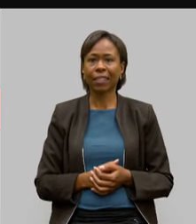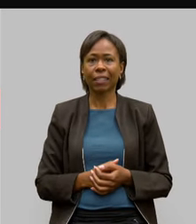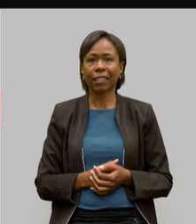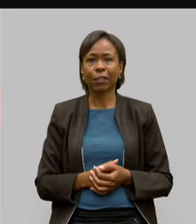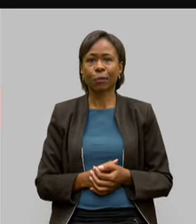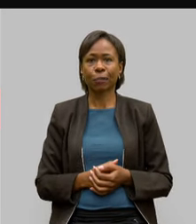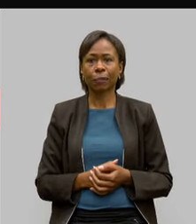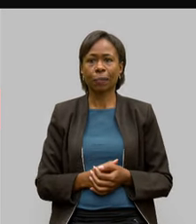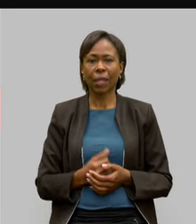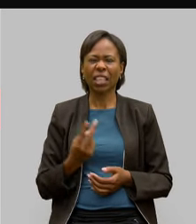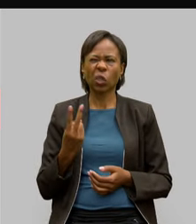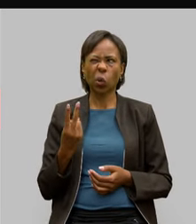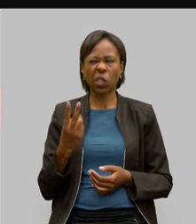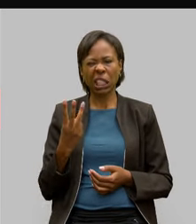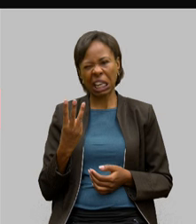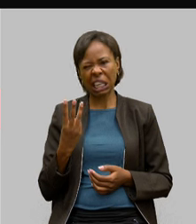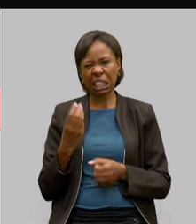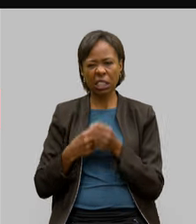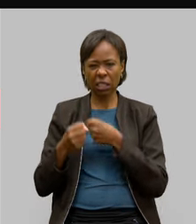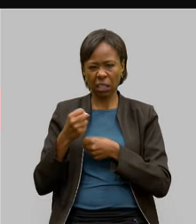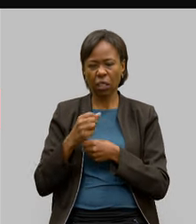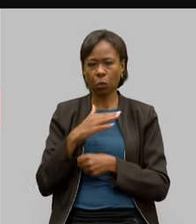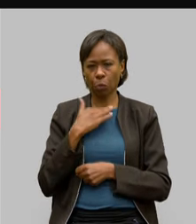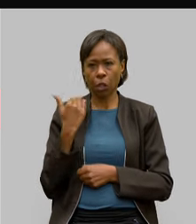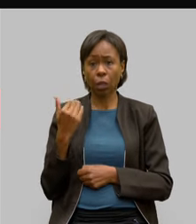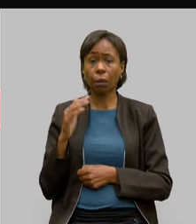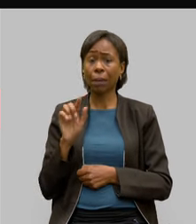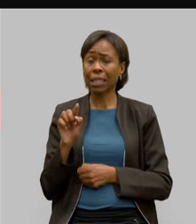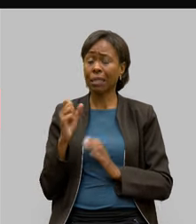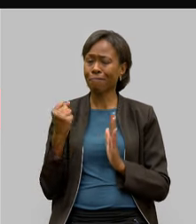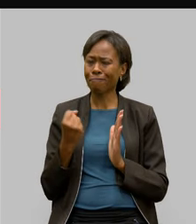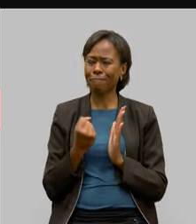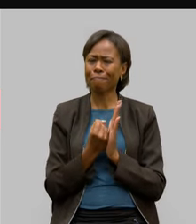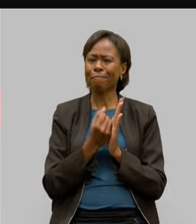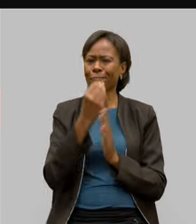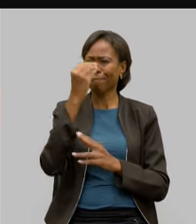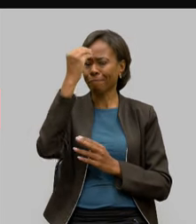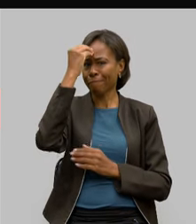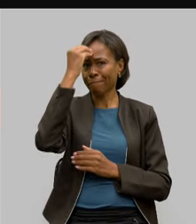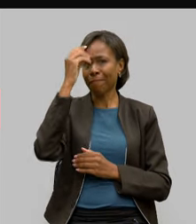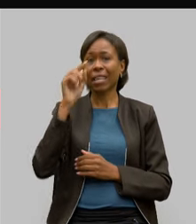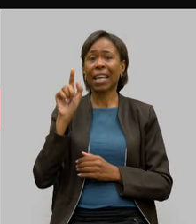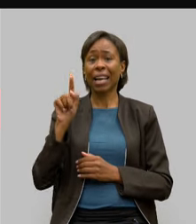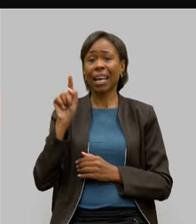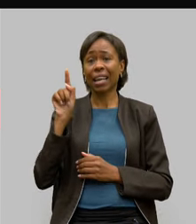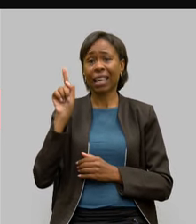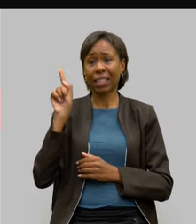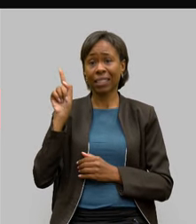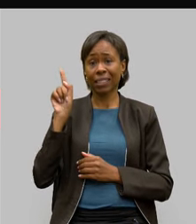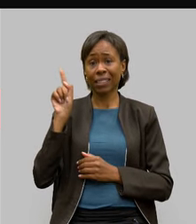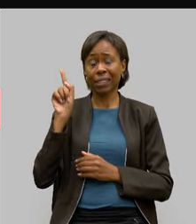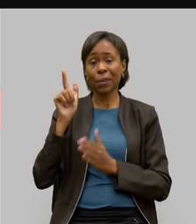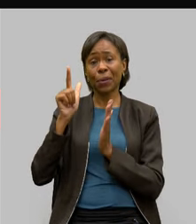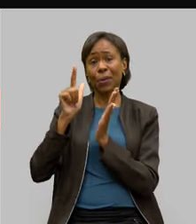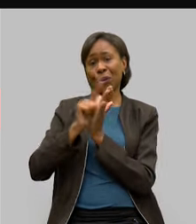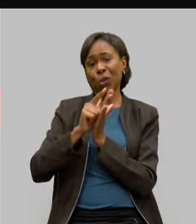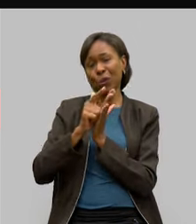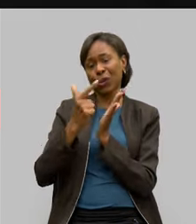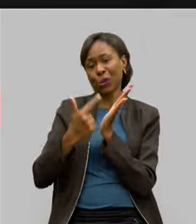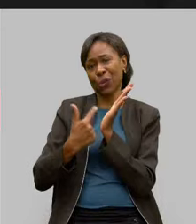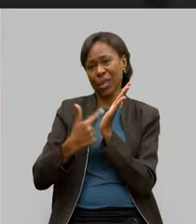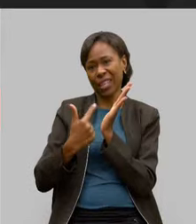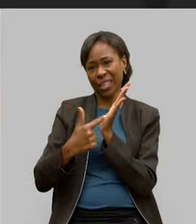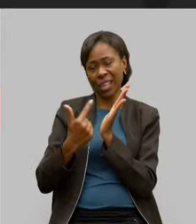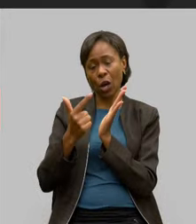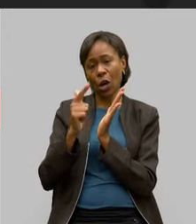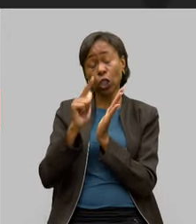2 3 anos e ele deixou um legado muito grande né inclusive um boletim que é uma conha abç a qual eu tô coordenando junto com